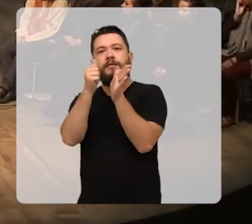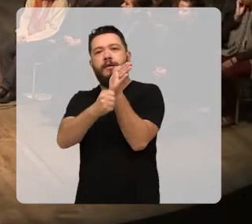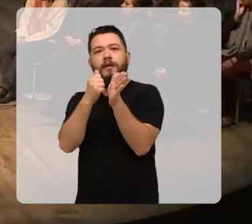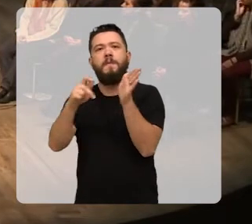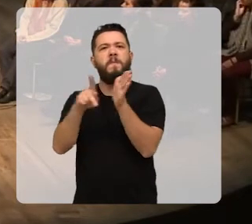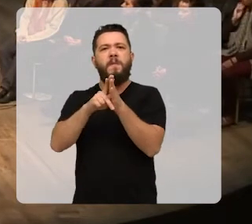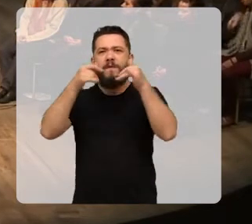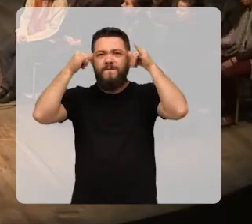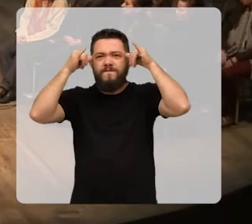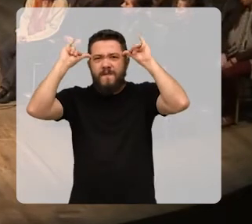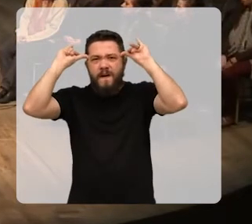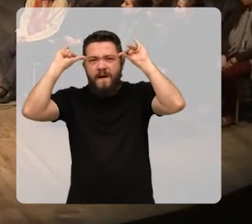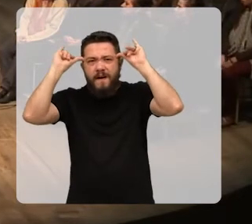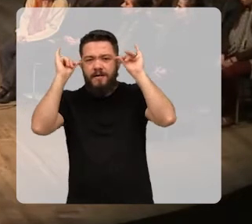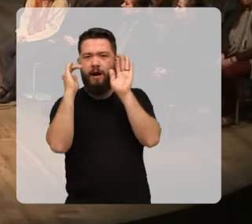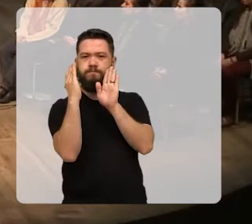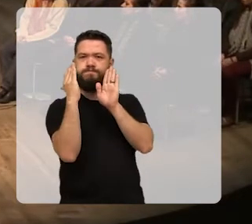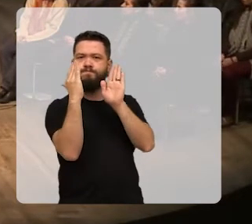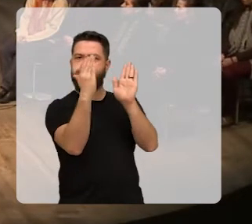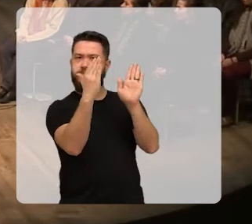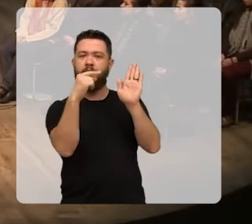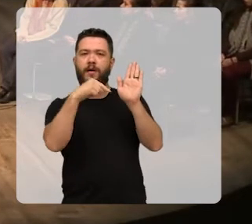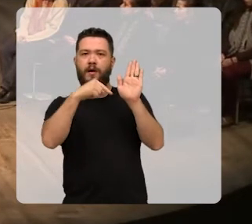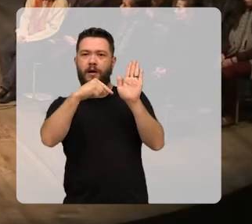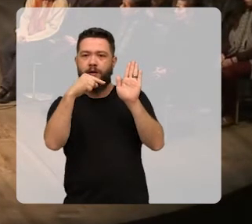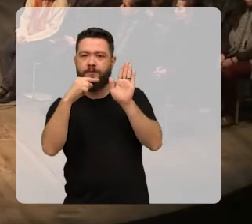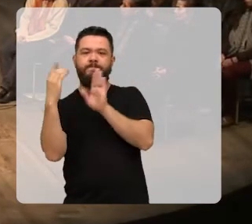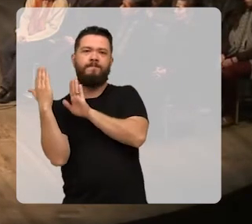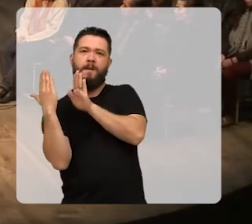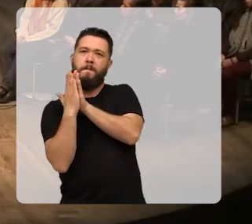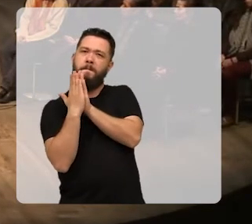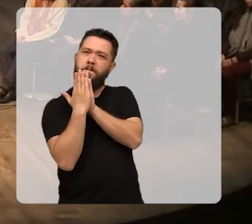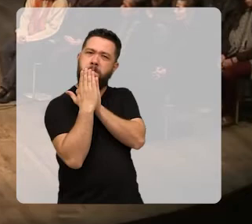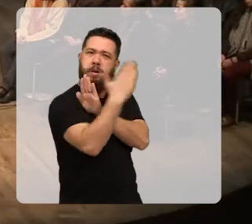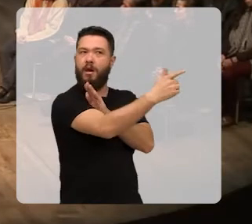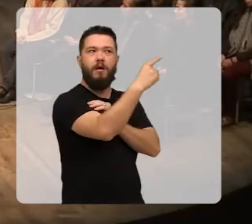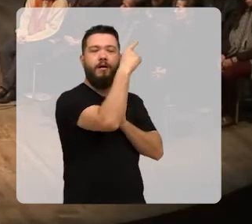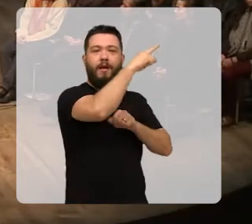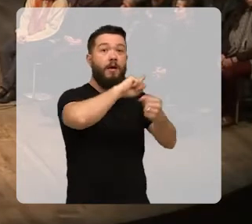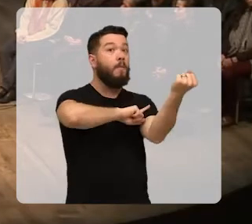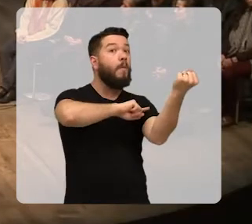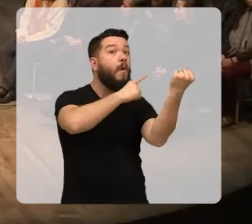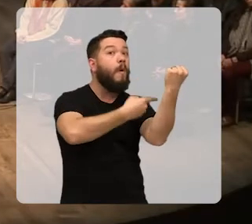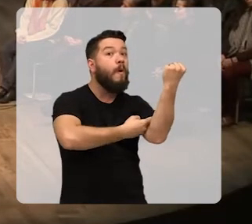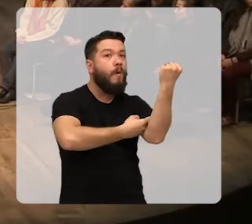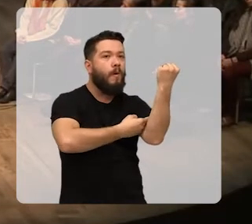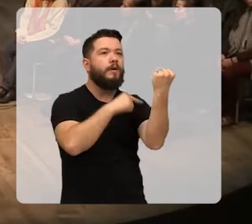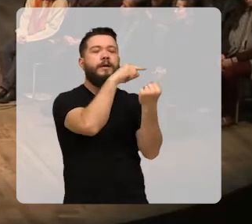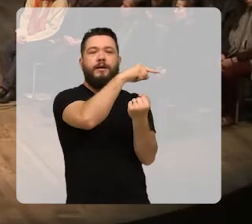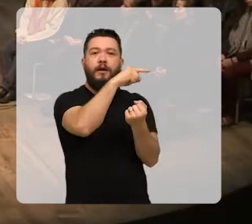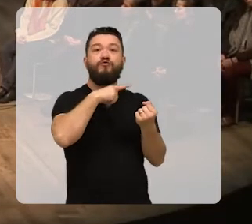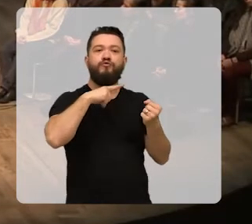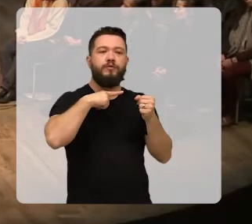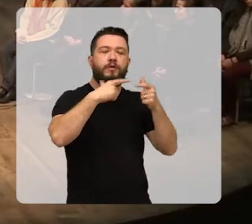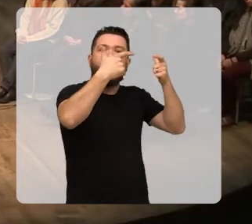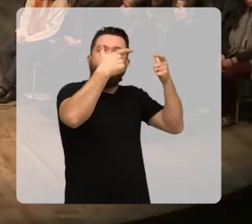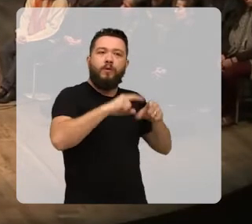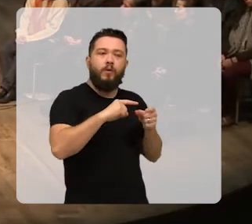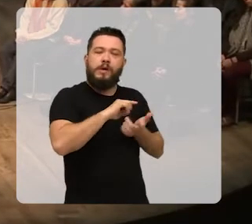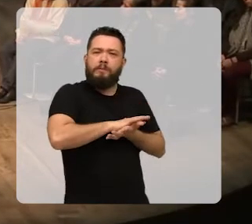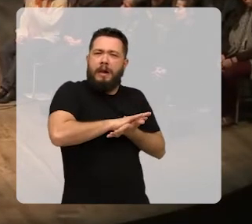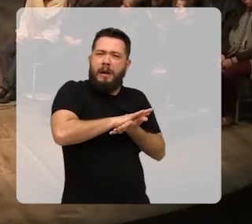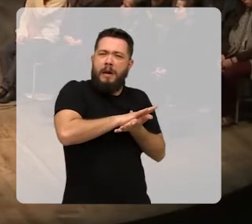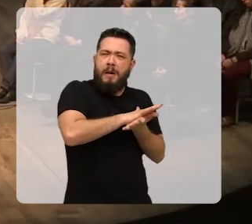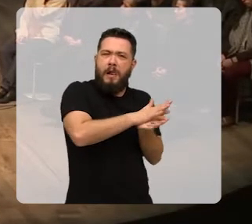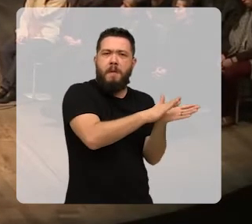corpos de extermínio na Polônia. Na lista para a deportação, todo mundo